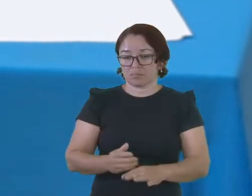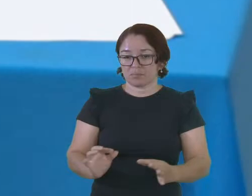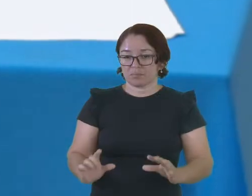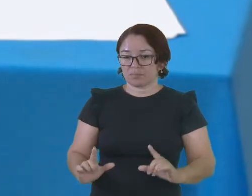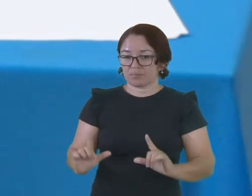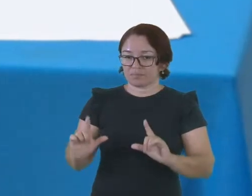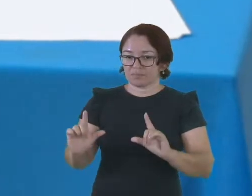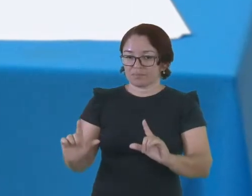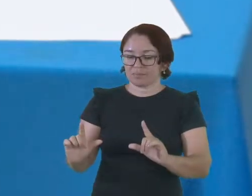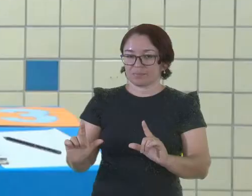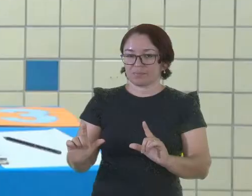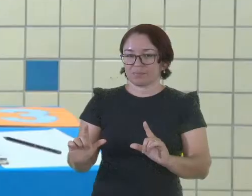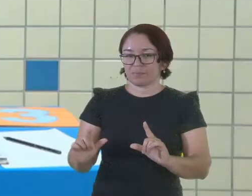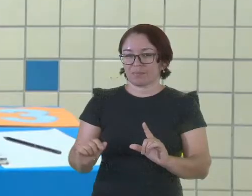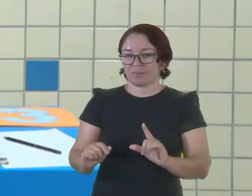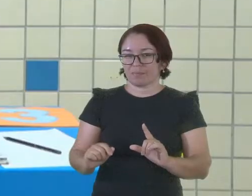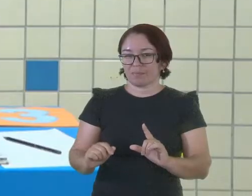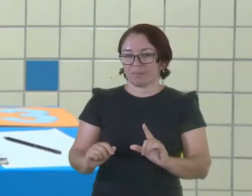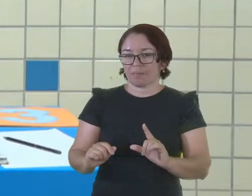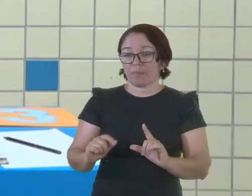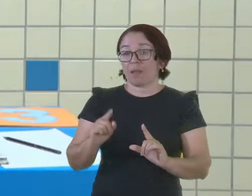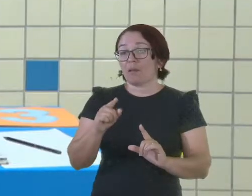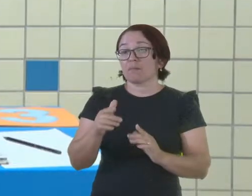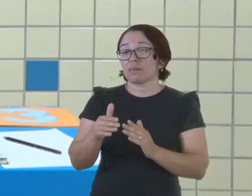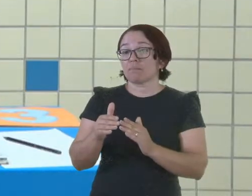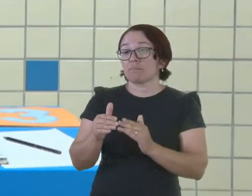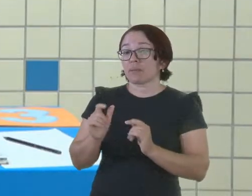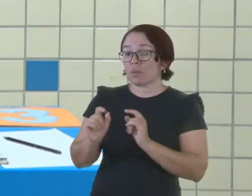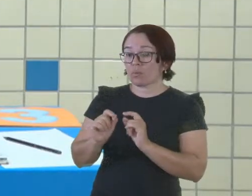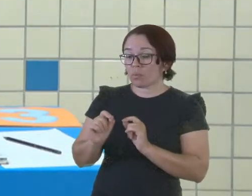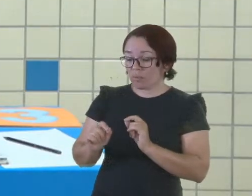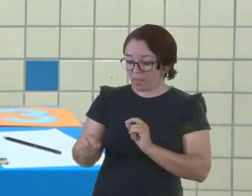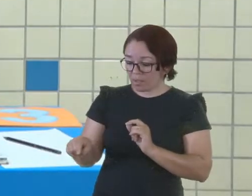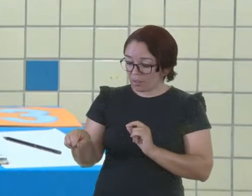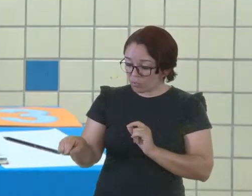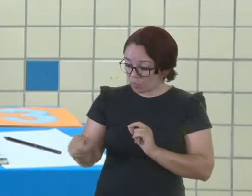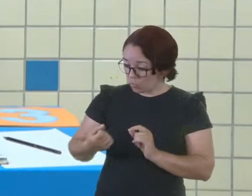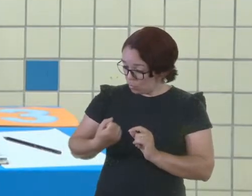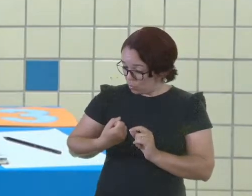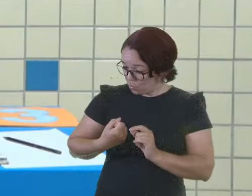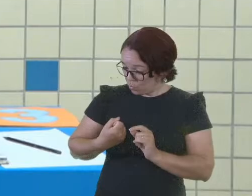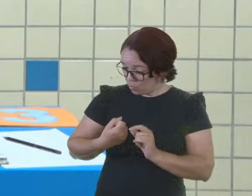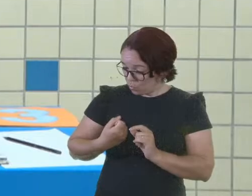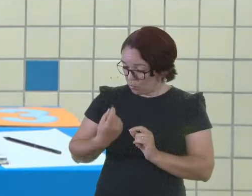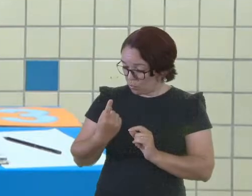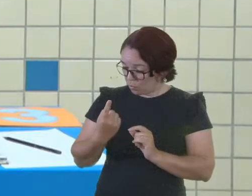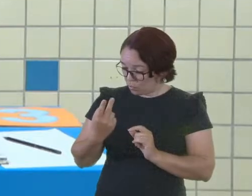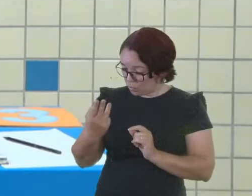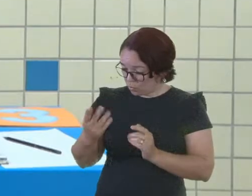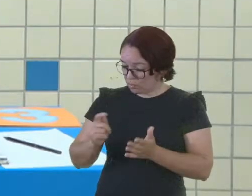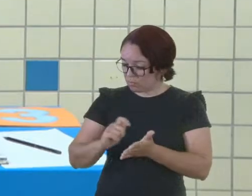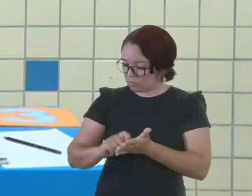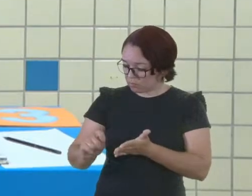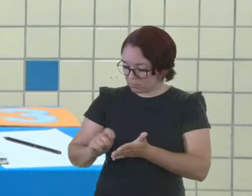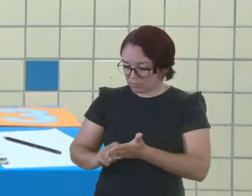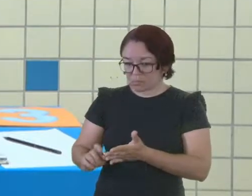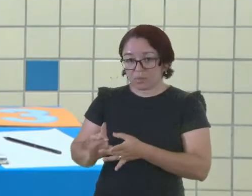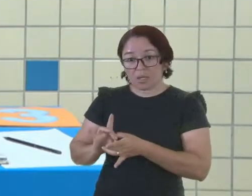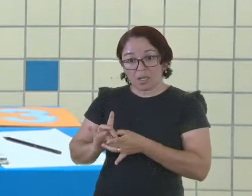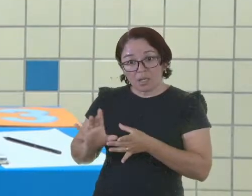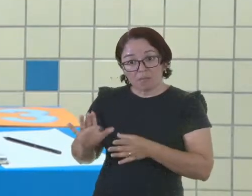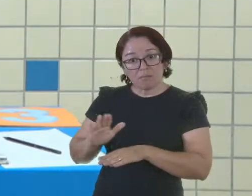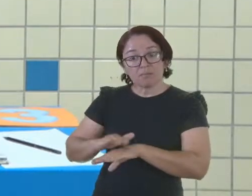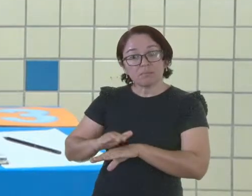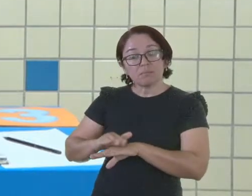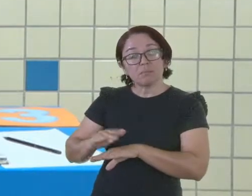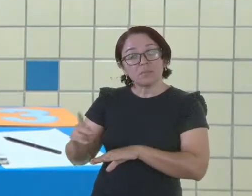a criança para registrar os numerais. Vai pedir para que ela escreva, ao modo dela, o numeral